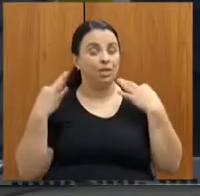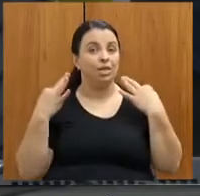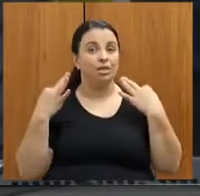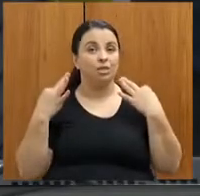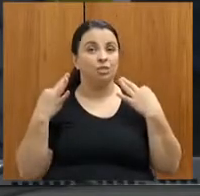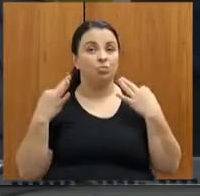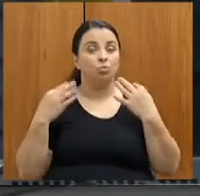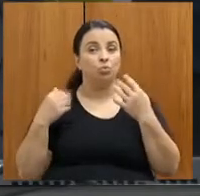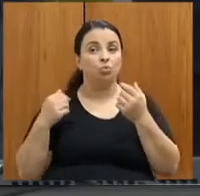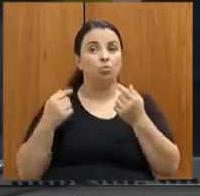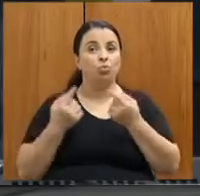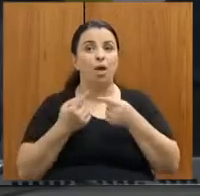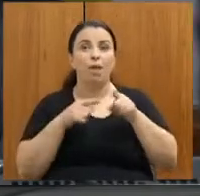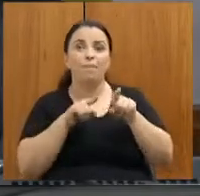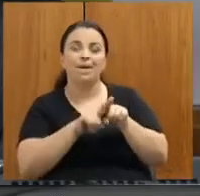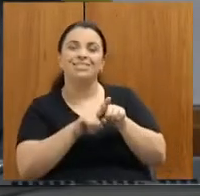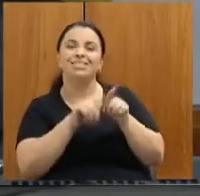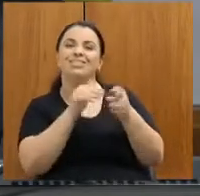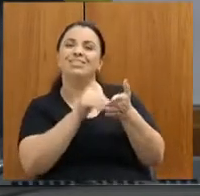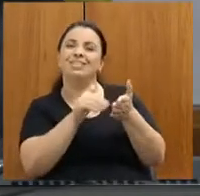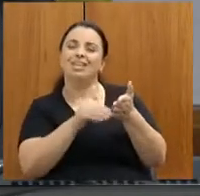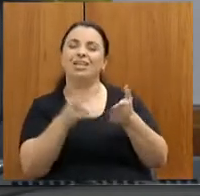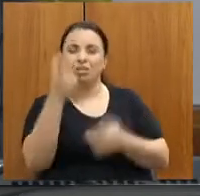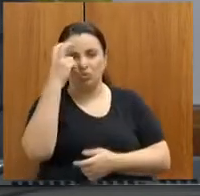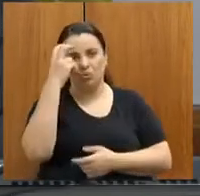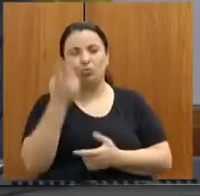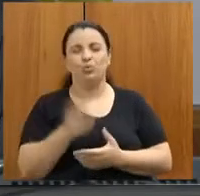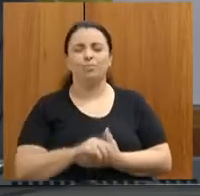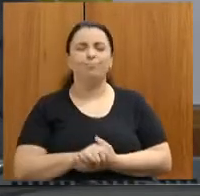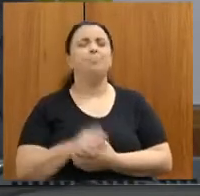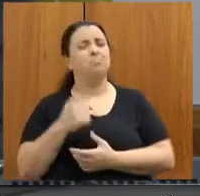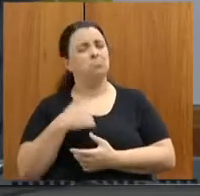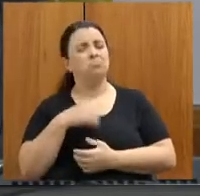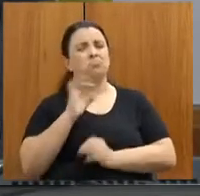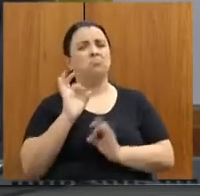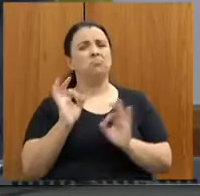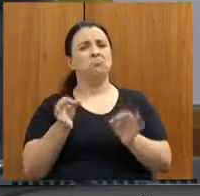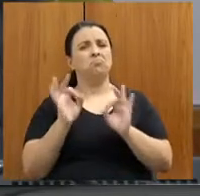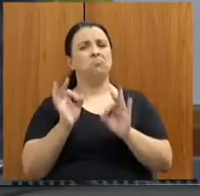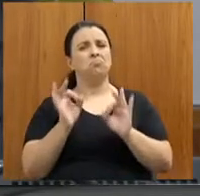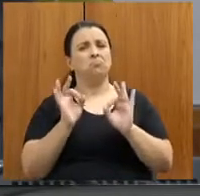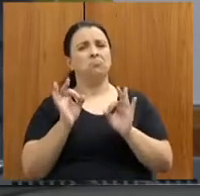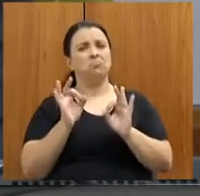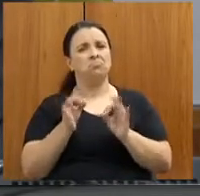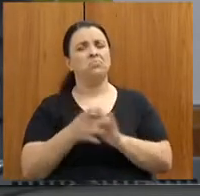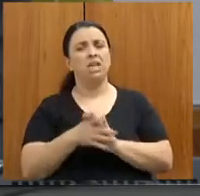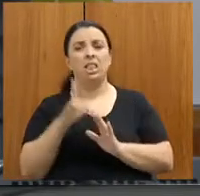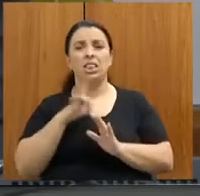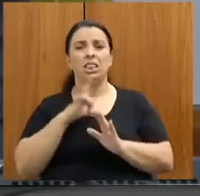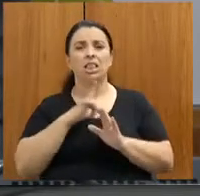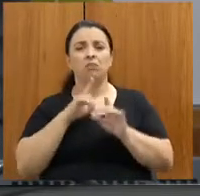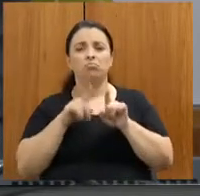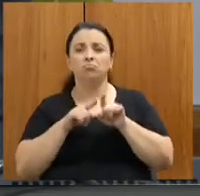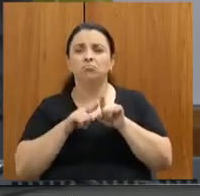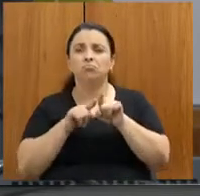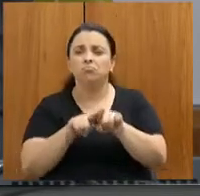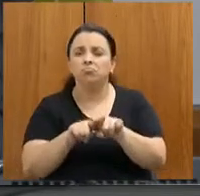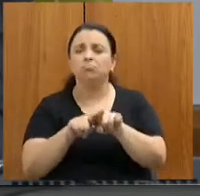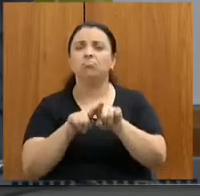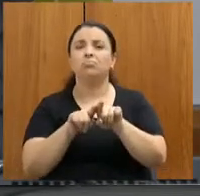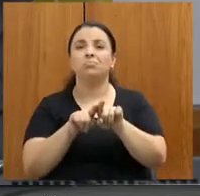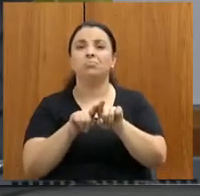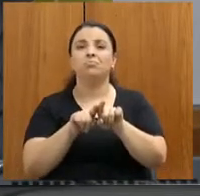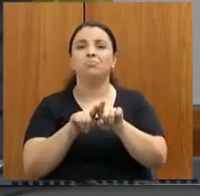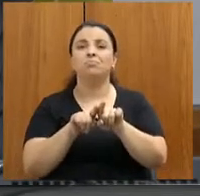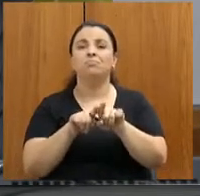junto com a Secretaria da Cultura então Sem dúvida alguma temos esse alinhamento muito oportuno